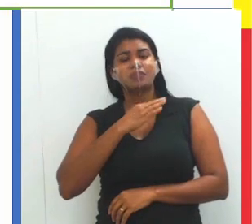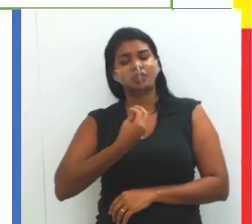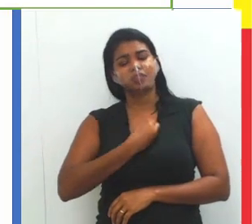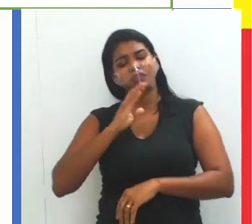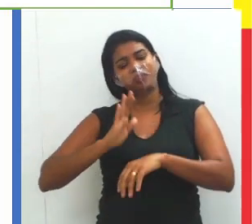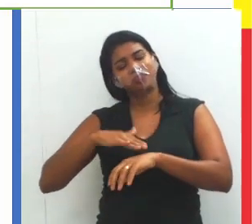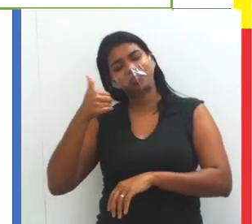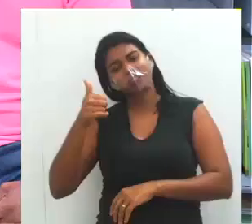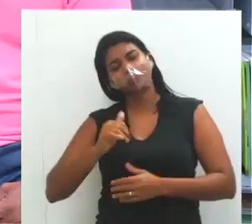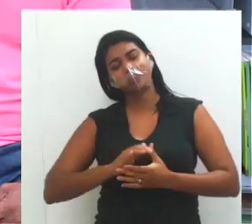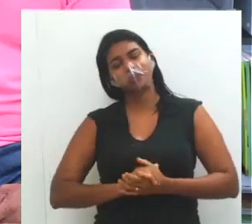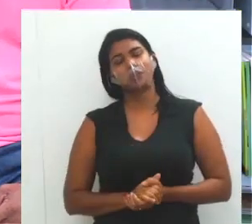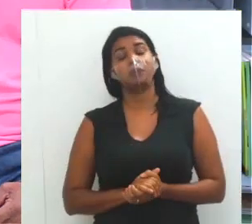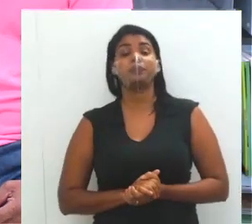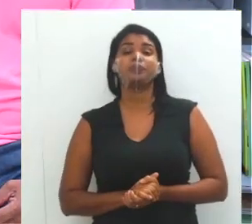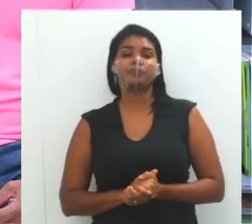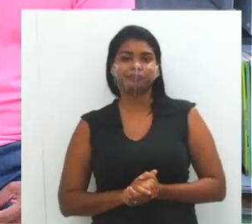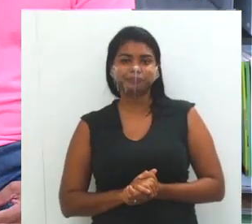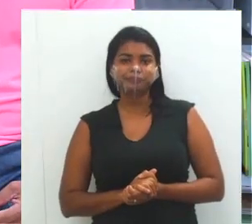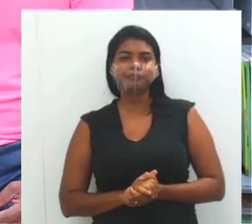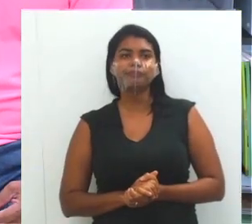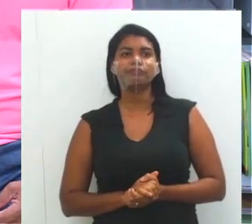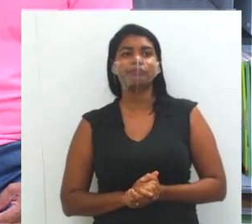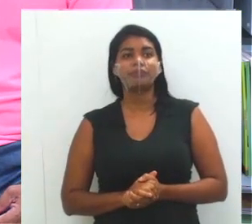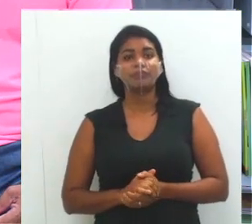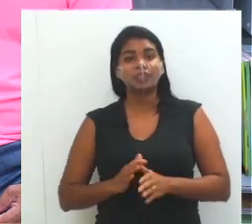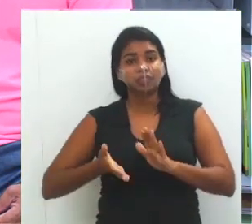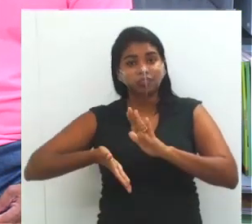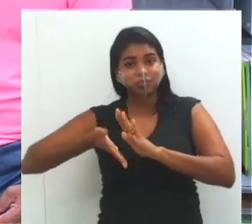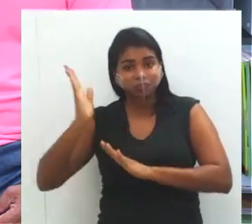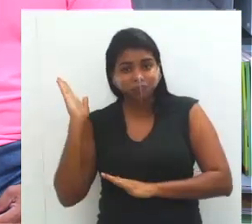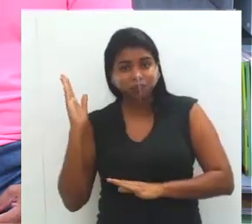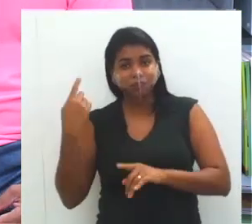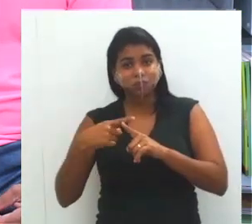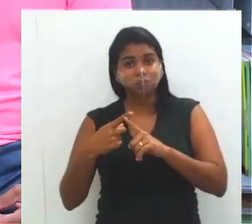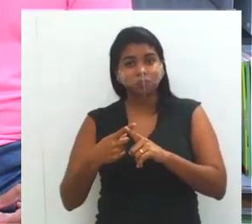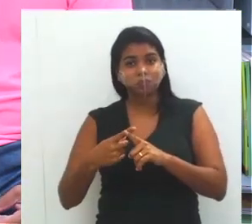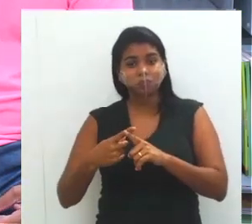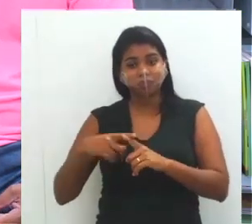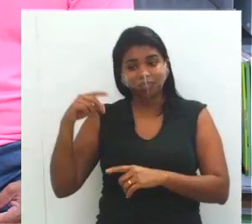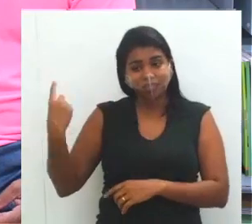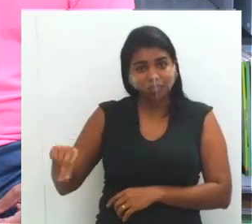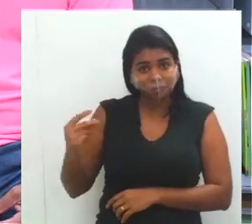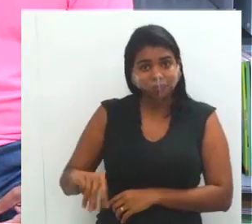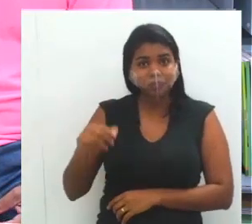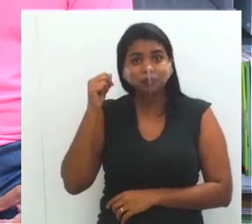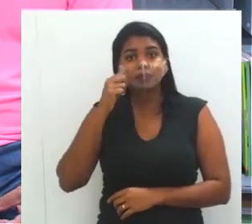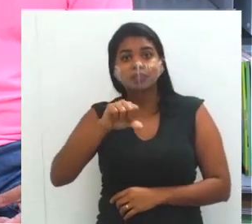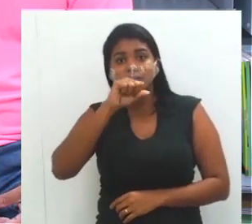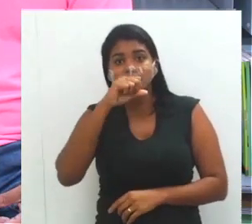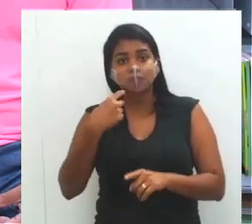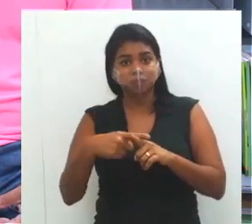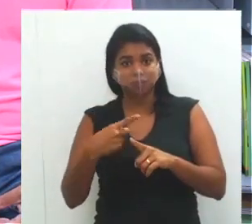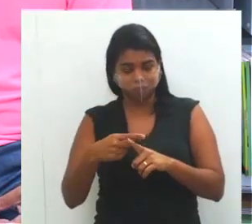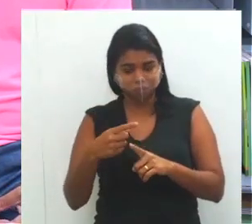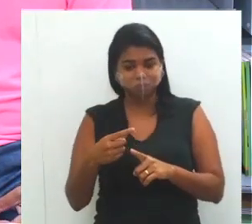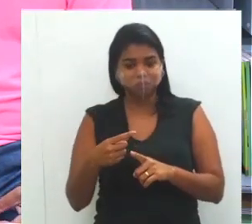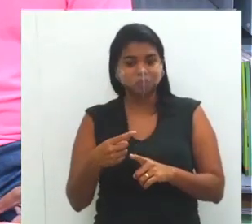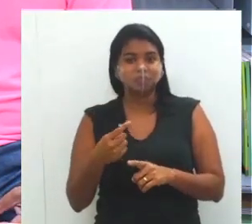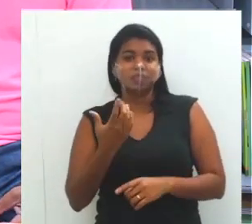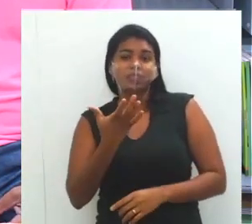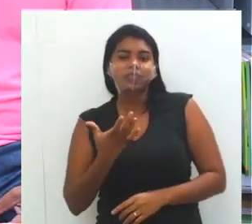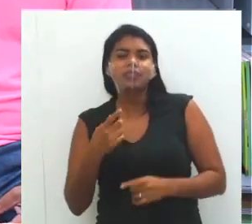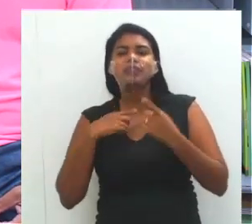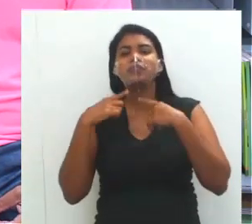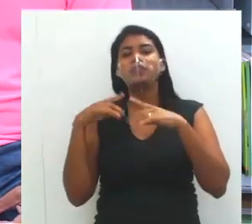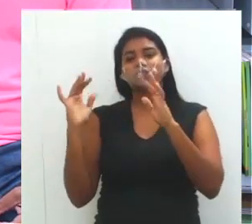vida melhor. Ele sai de casa, ele foge de casa, a surra que a mãe dera nele, porque justamente, como você falou, ele, uma moça,